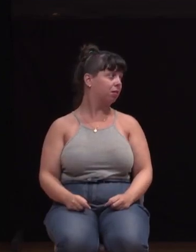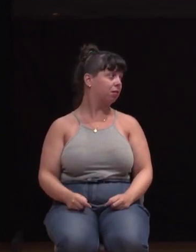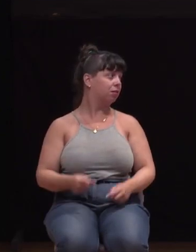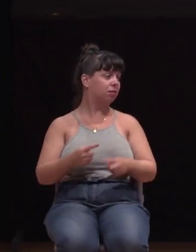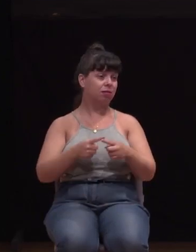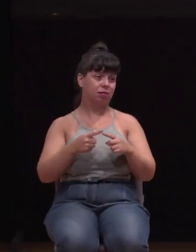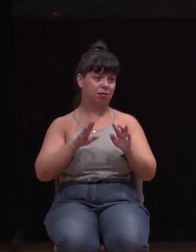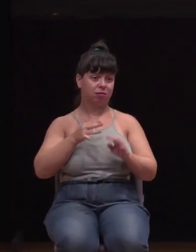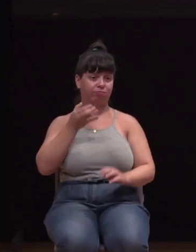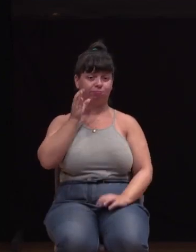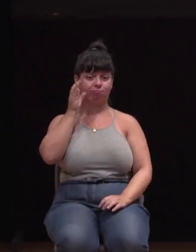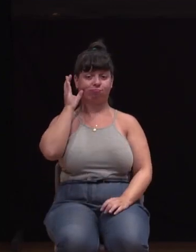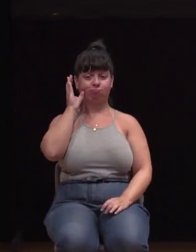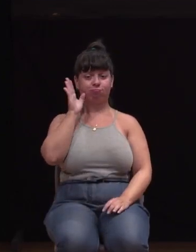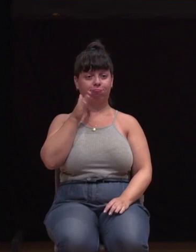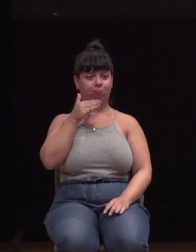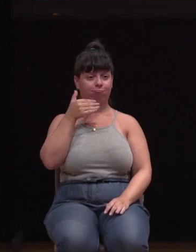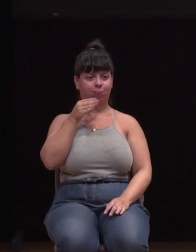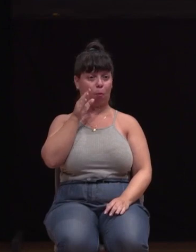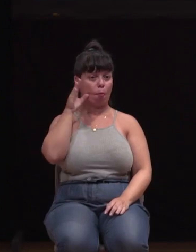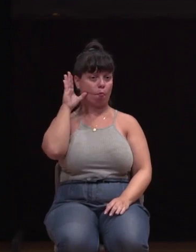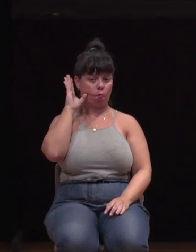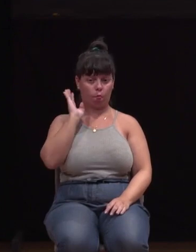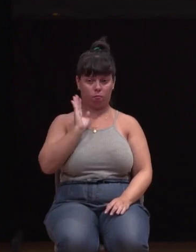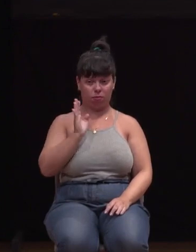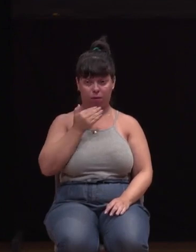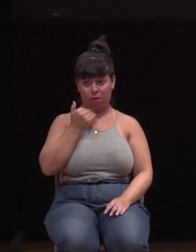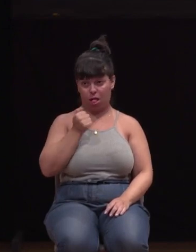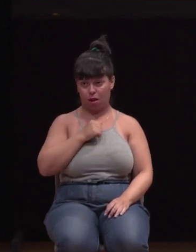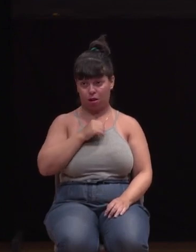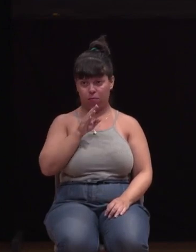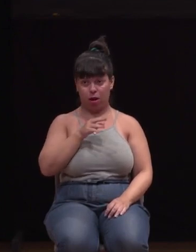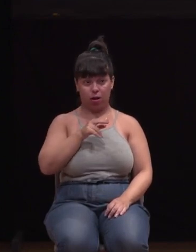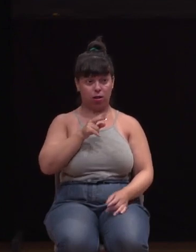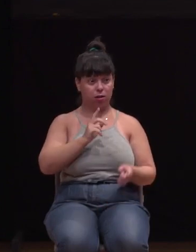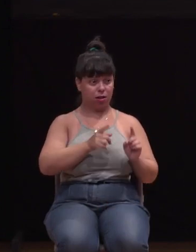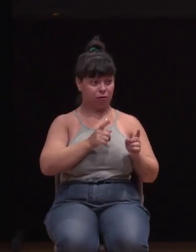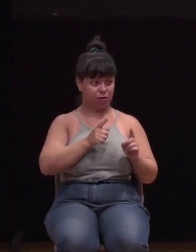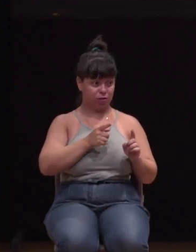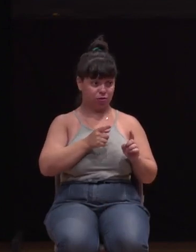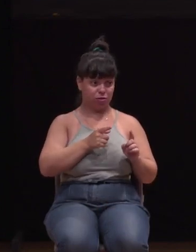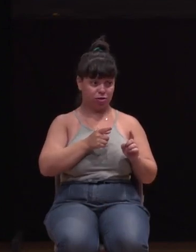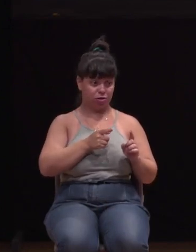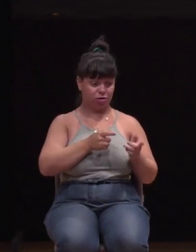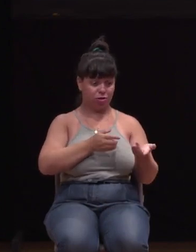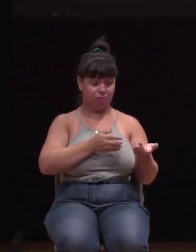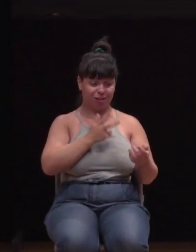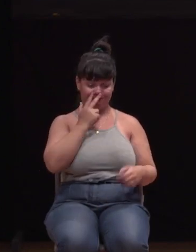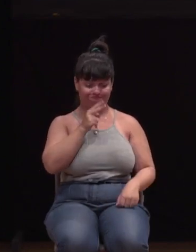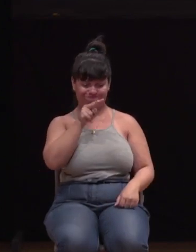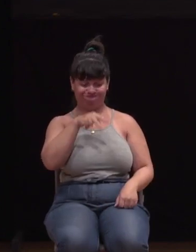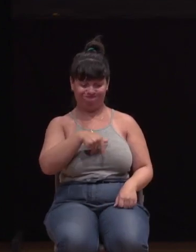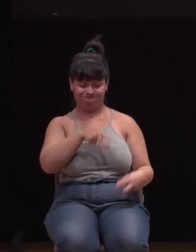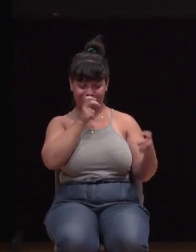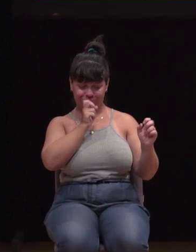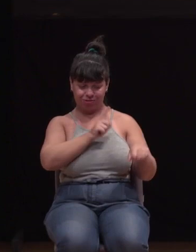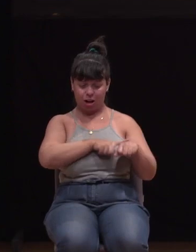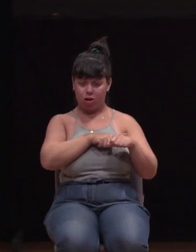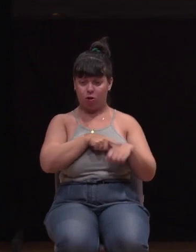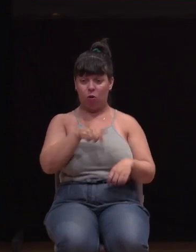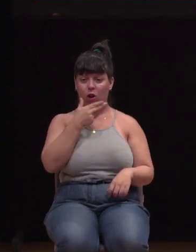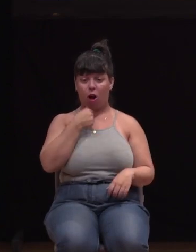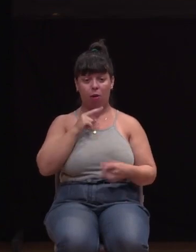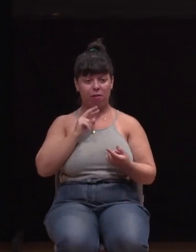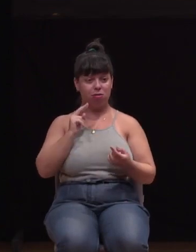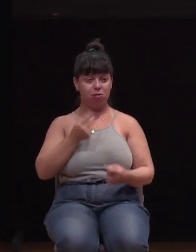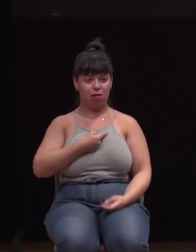né? Mas é muito mais fácil identificar uma travesti que não seja passável na rua do que um homem trans. Talvez aí tenha alguns